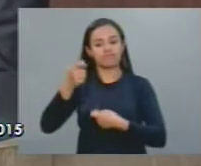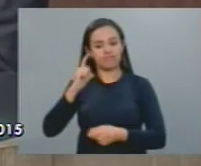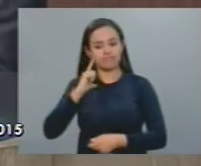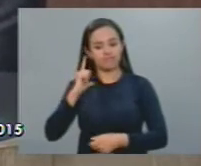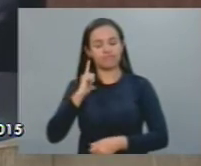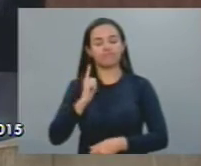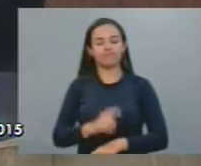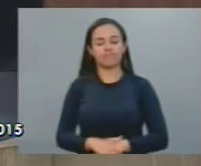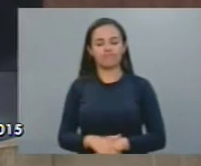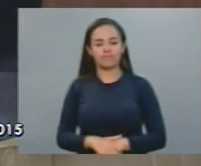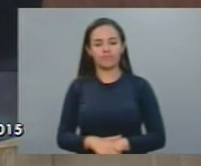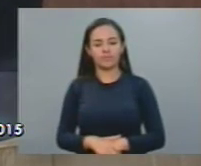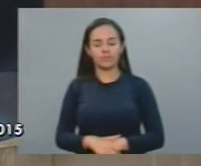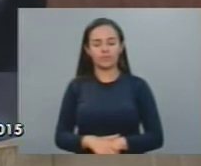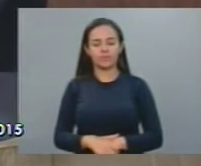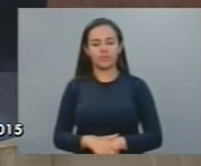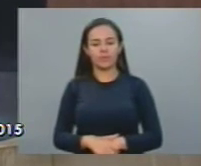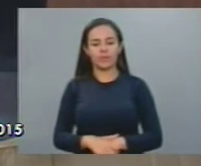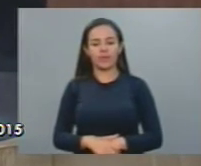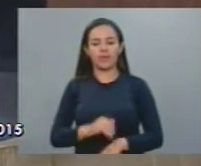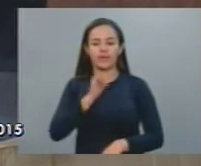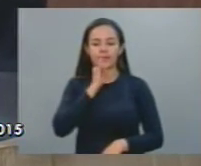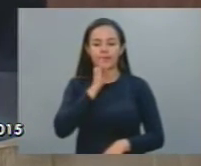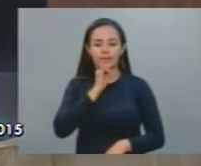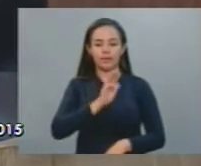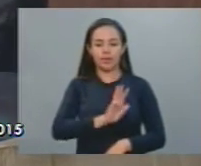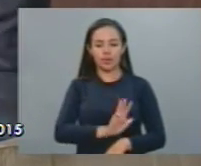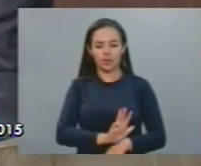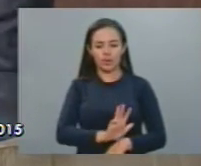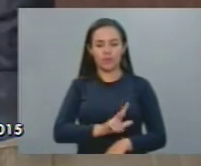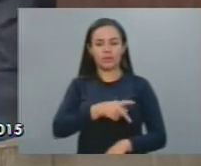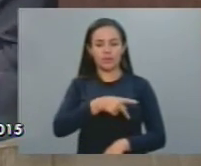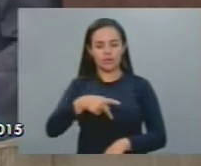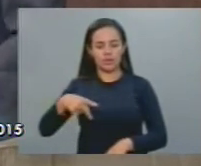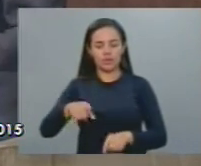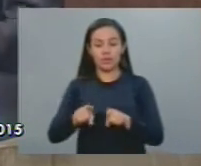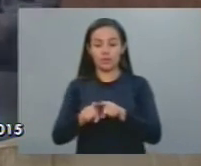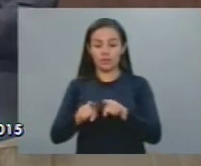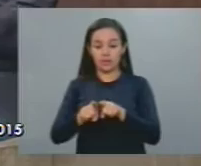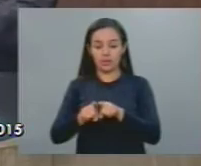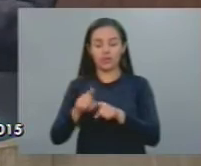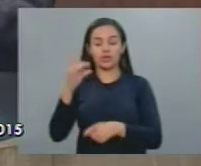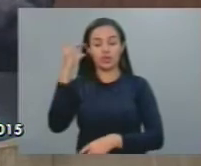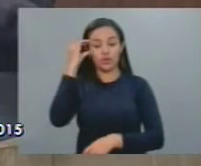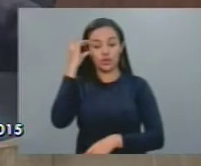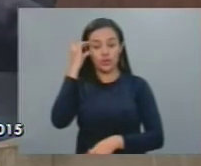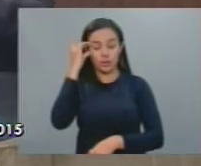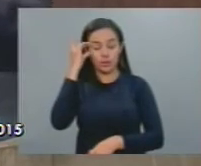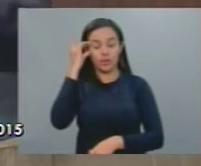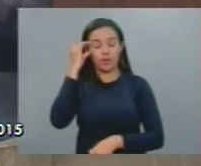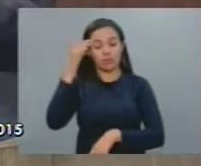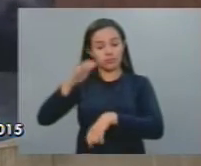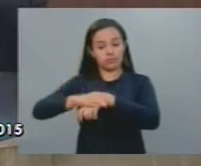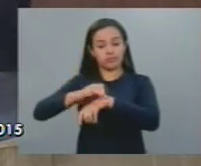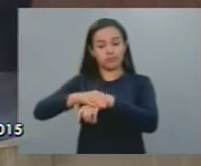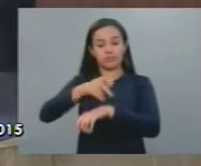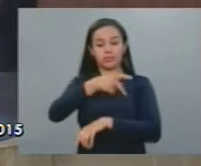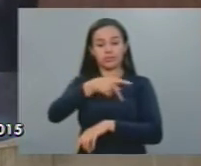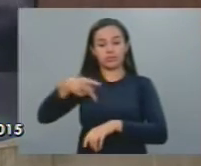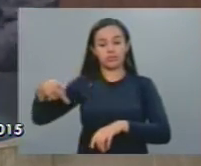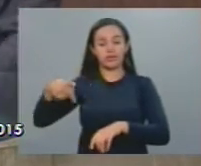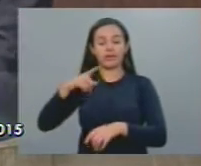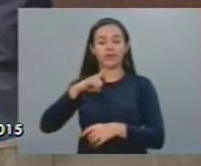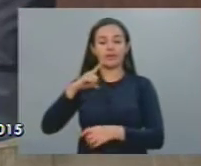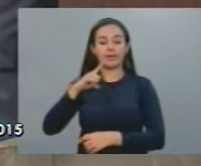modelo que Lula e Dilma aprofundaram, que era um modelo baseado em exportação